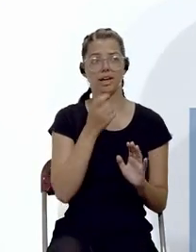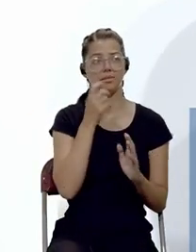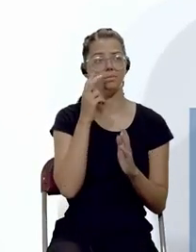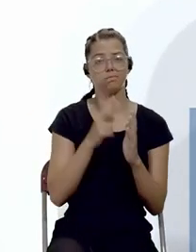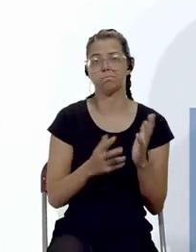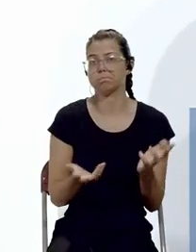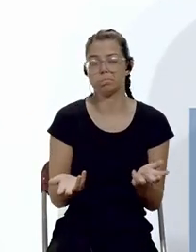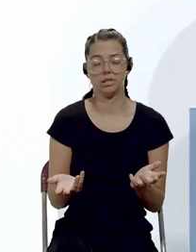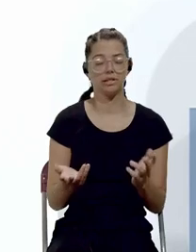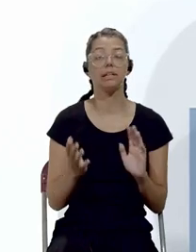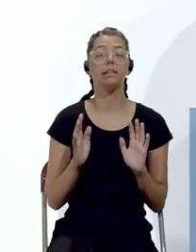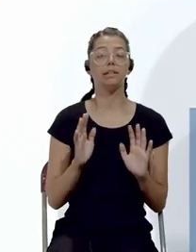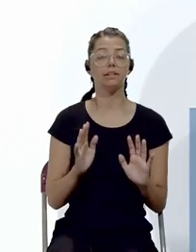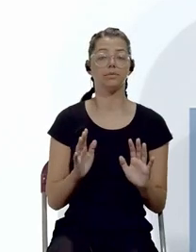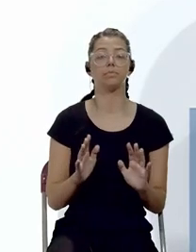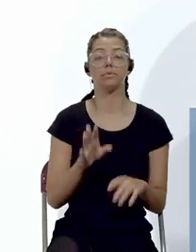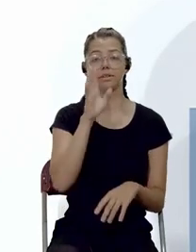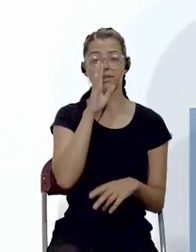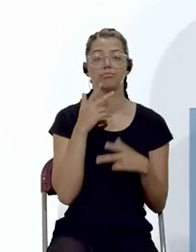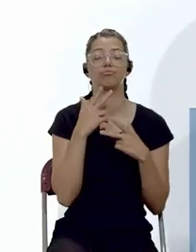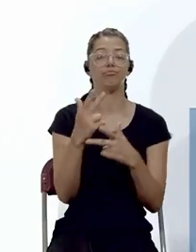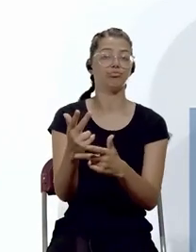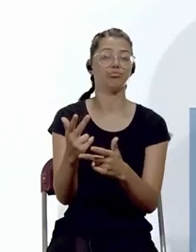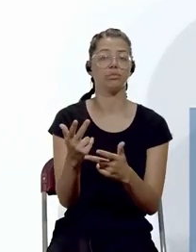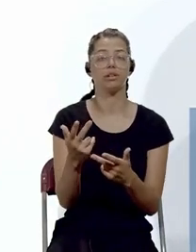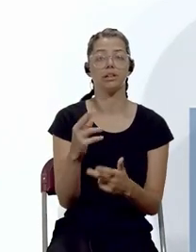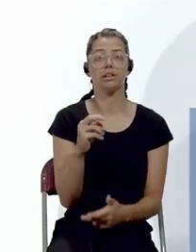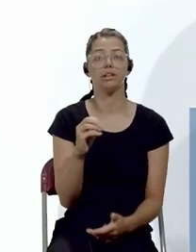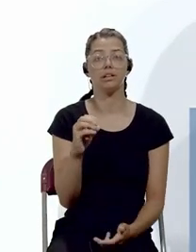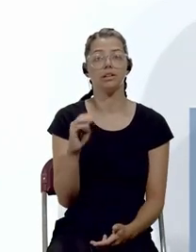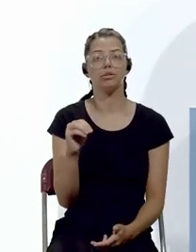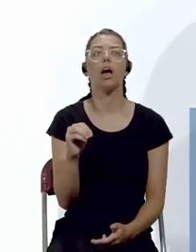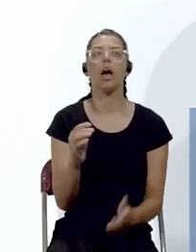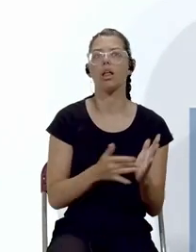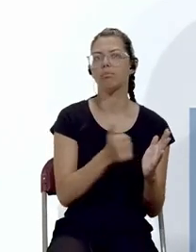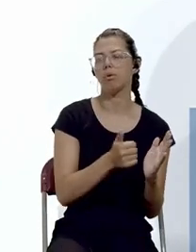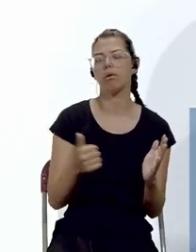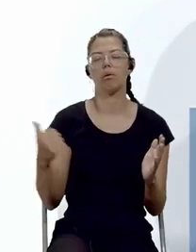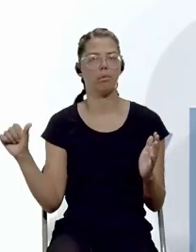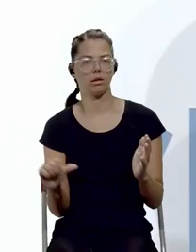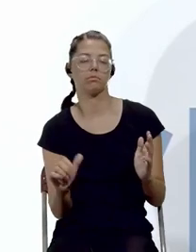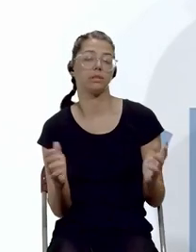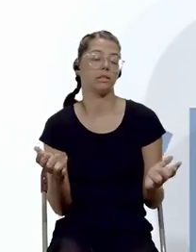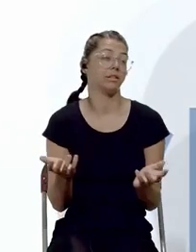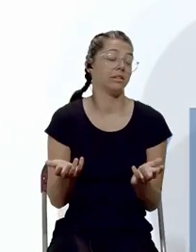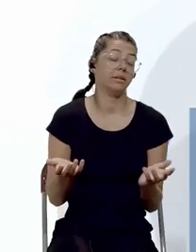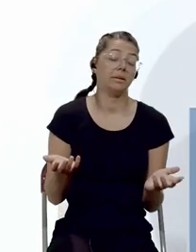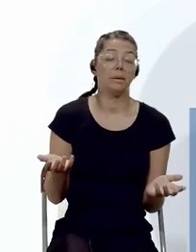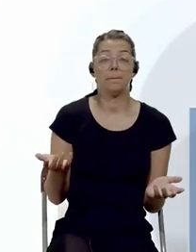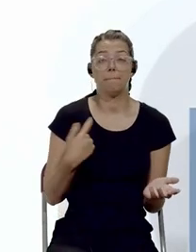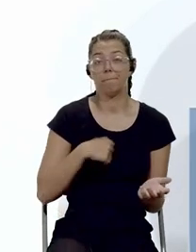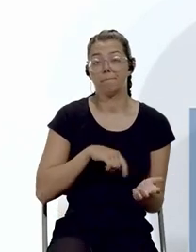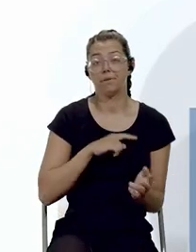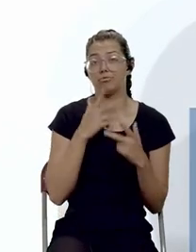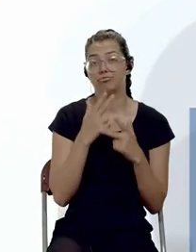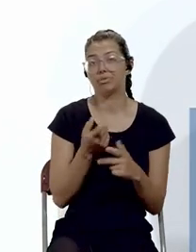Portanto, se é para ter um crítico ou uma crítica a dizer em 30 segundos que um livro é muito bom ou muito mau, se calhar não estamos a falar